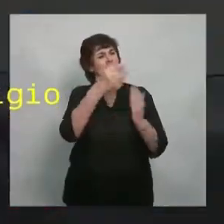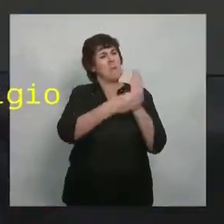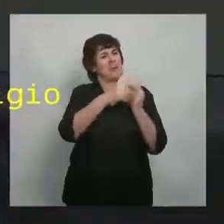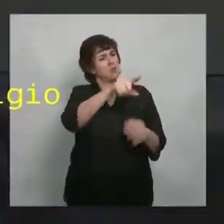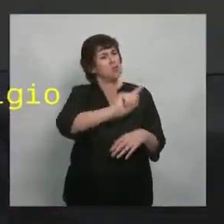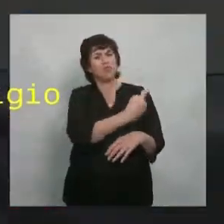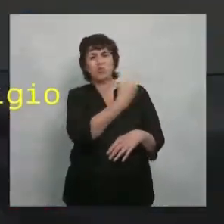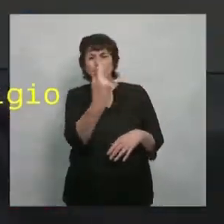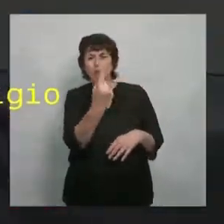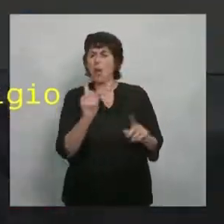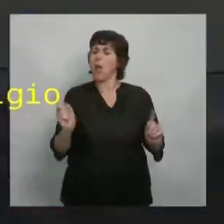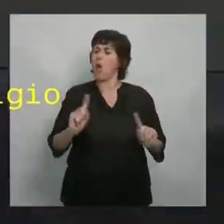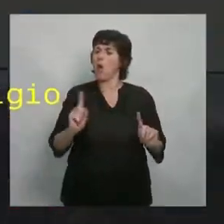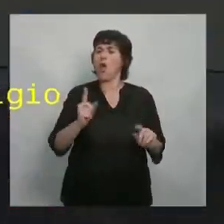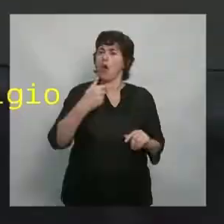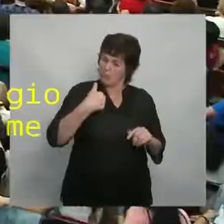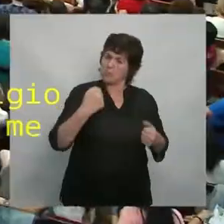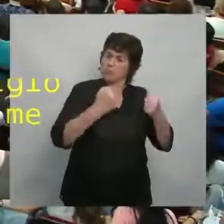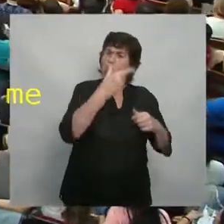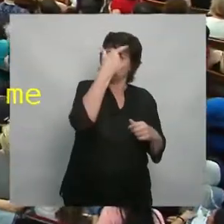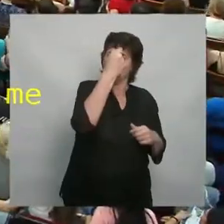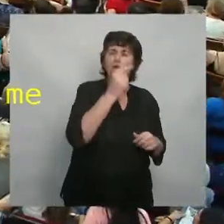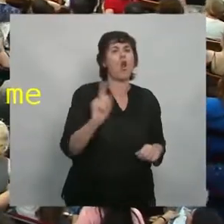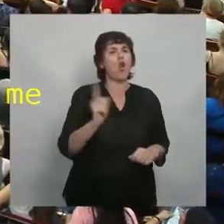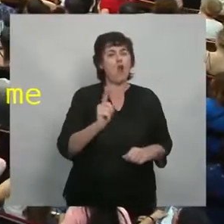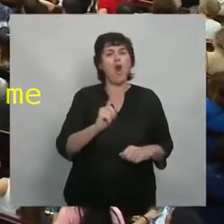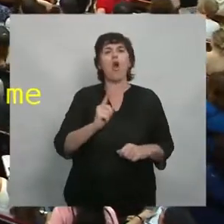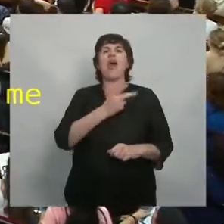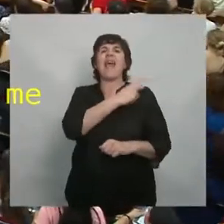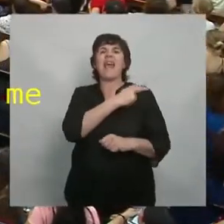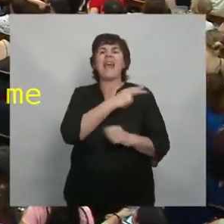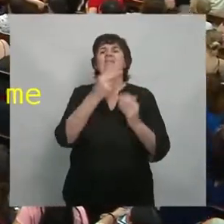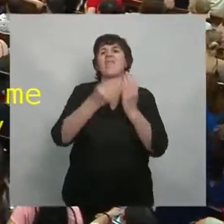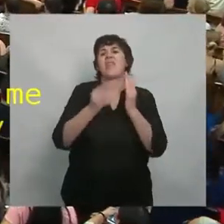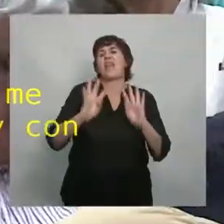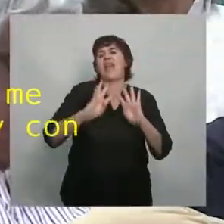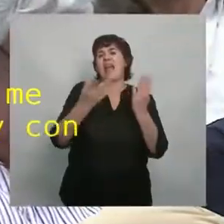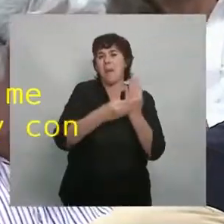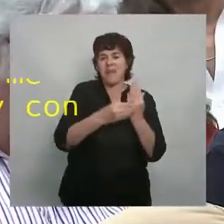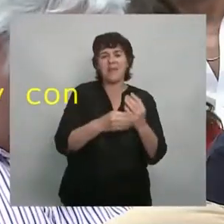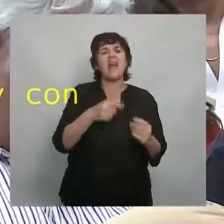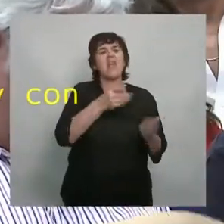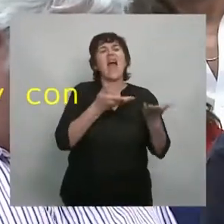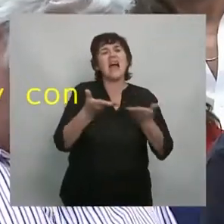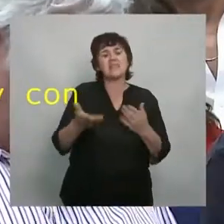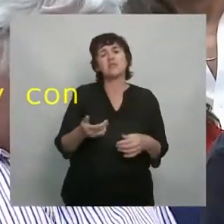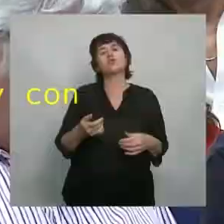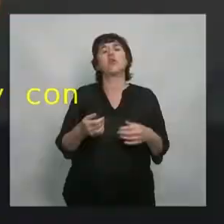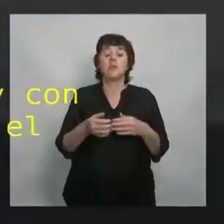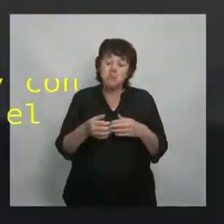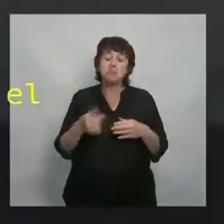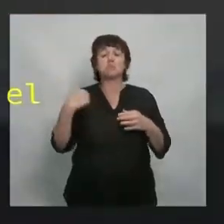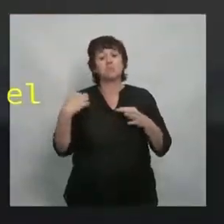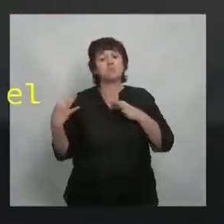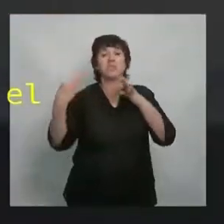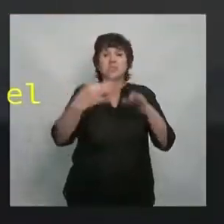motorista. Não, tem que ir o chefe de gabinete e o assessor com a senhora. Eu chego nesse espaço, na hora de entrar, todos